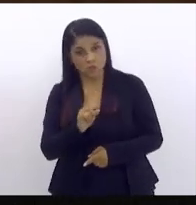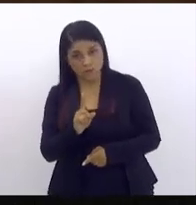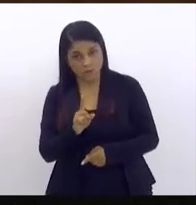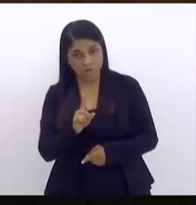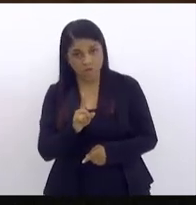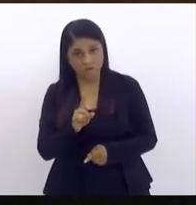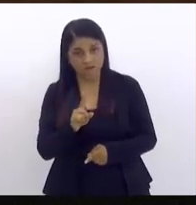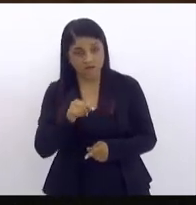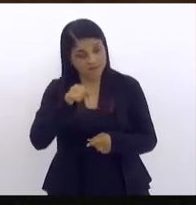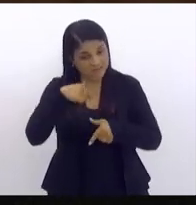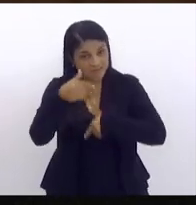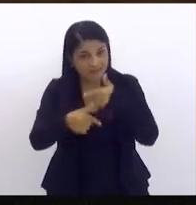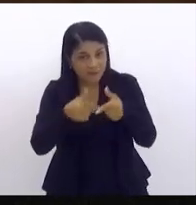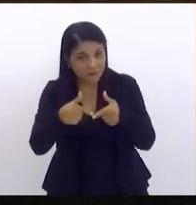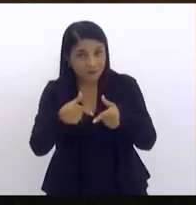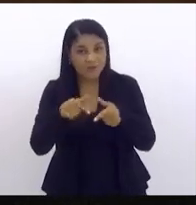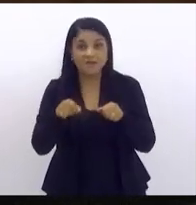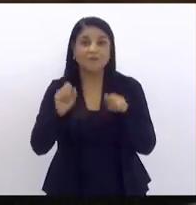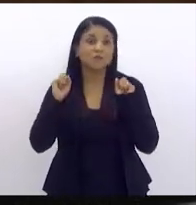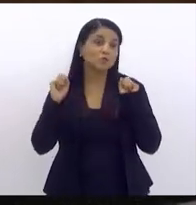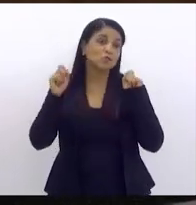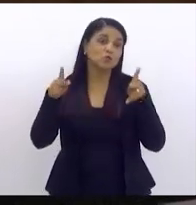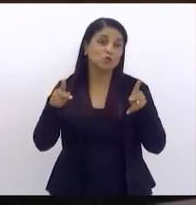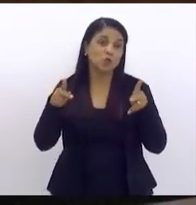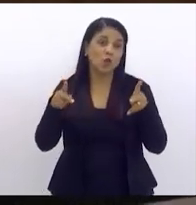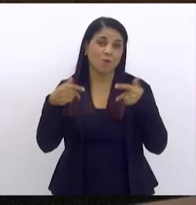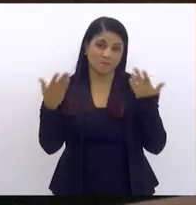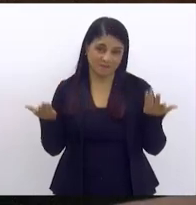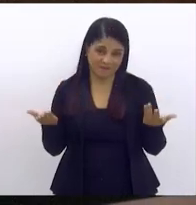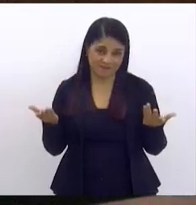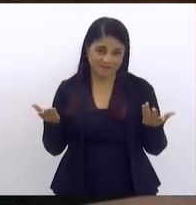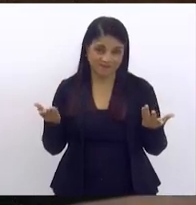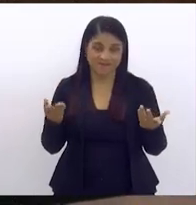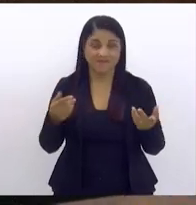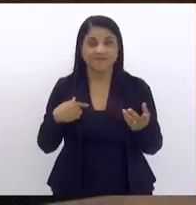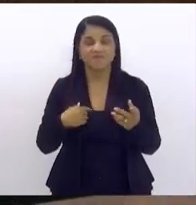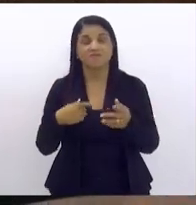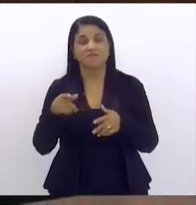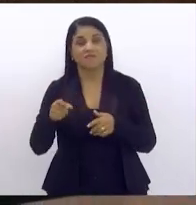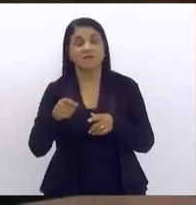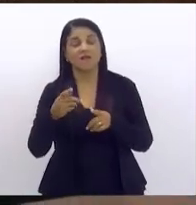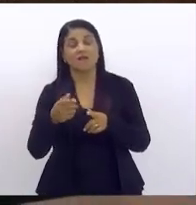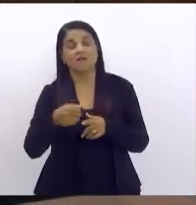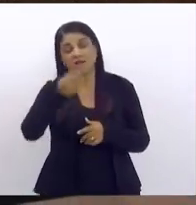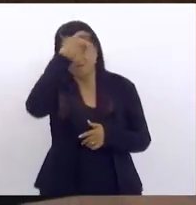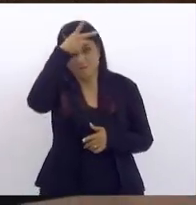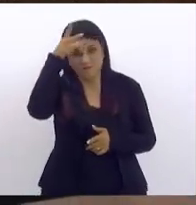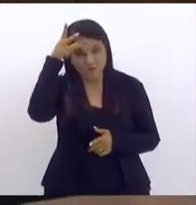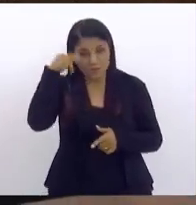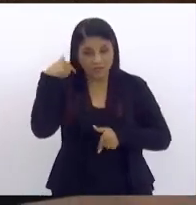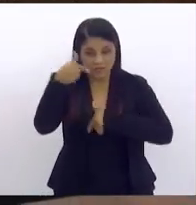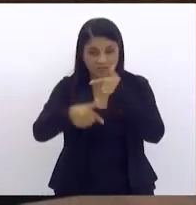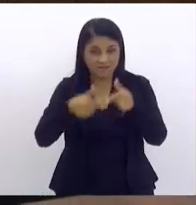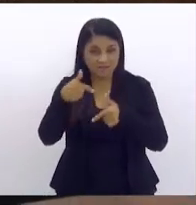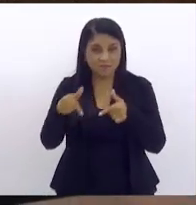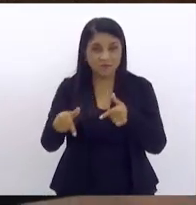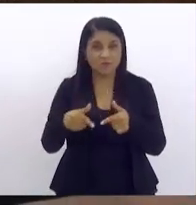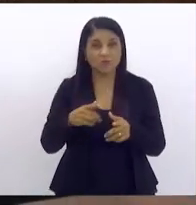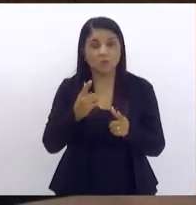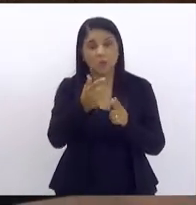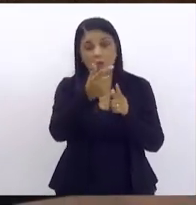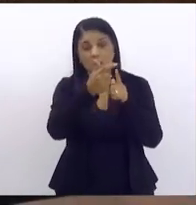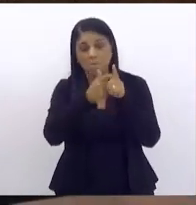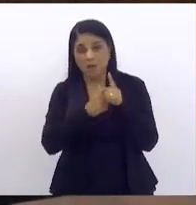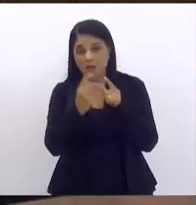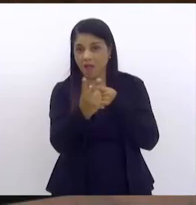da iniciativa da Prefeitura de assumir um empréstimo de mais de 600 milhões que não serão